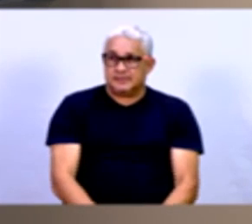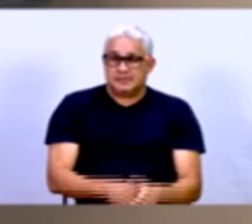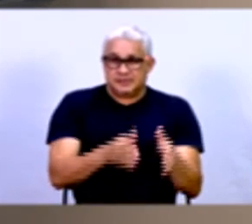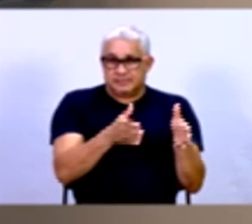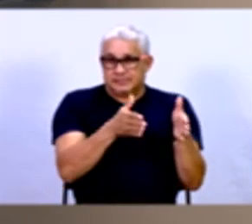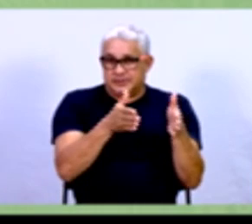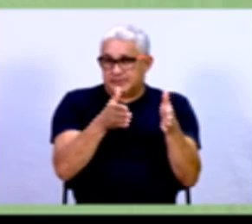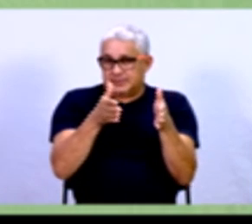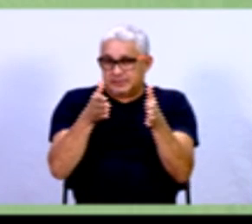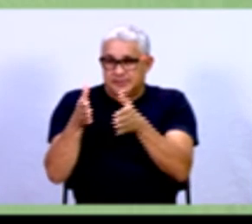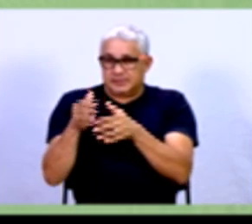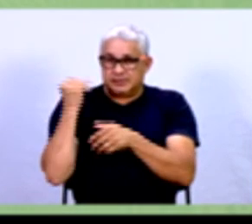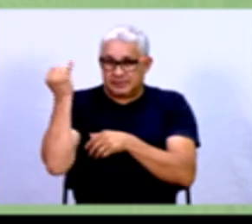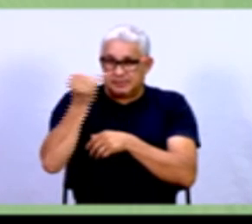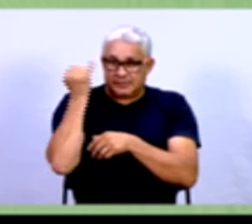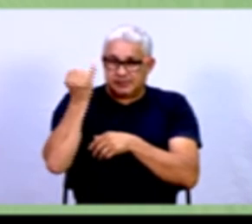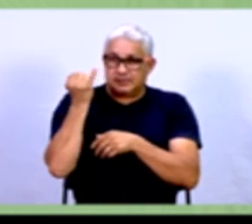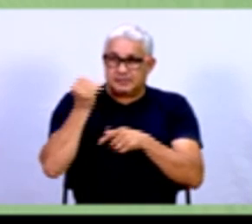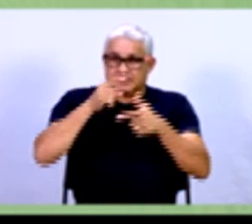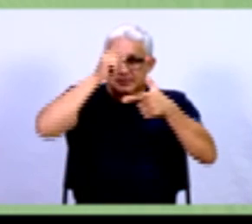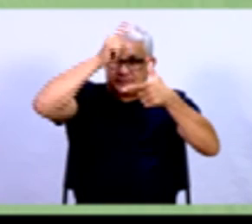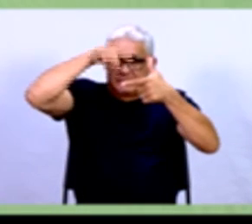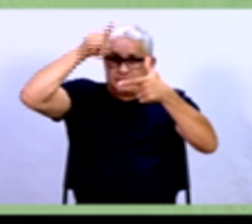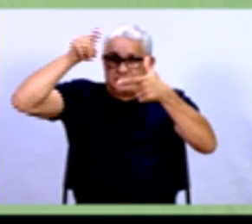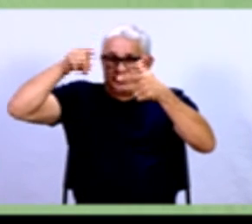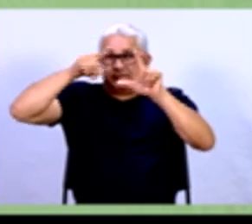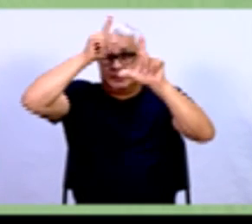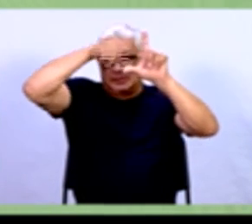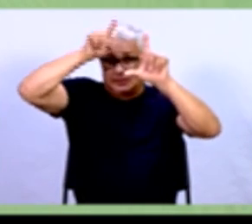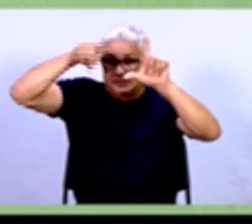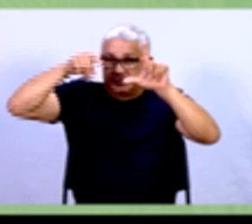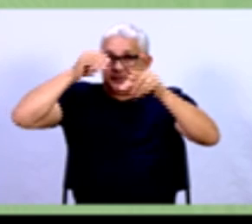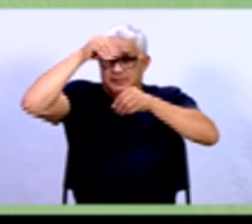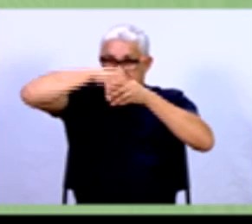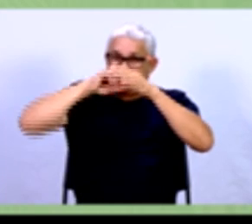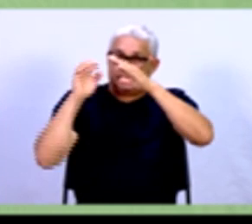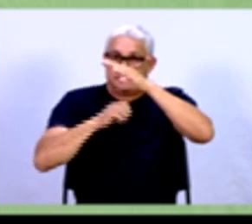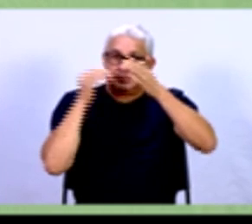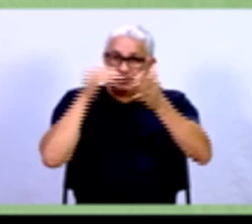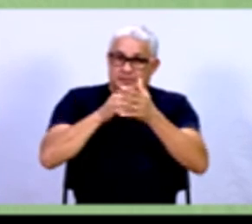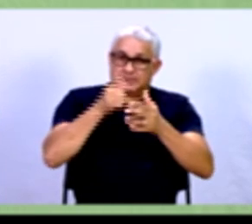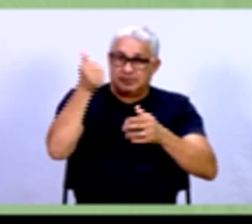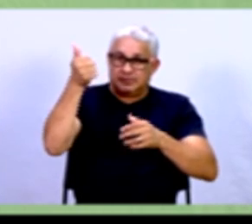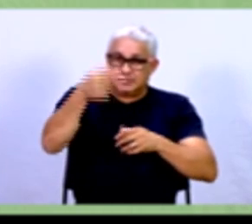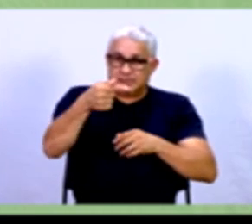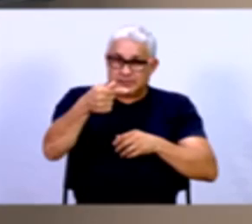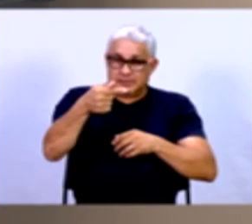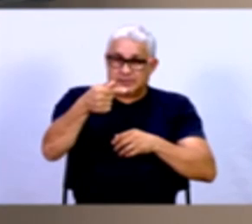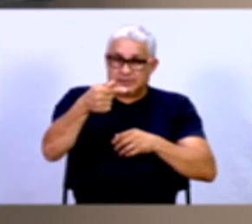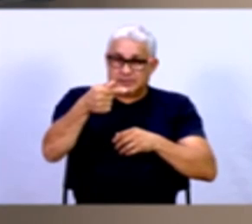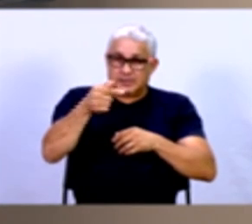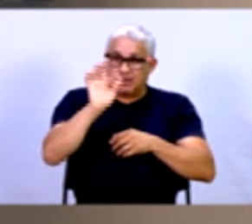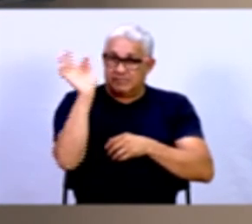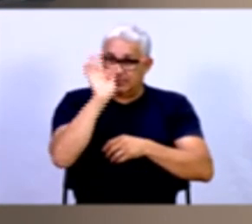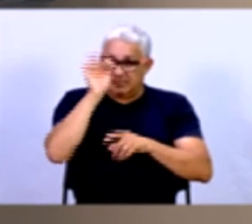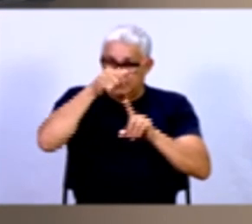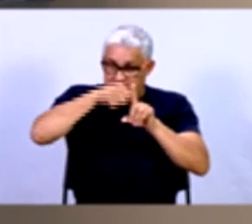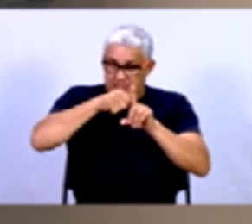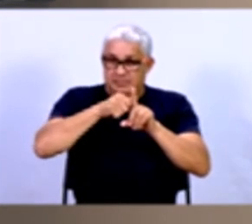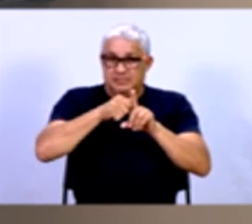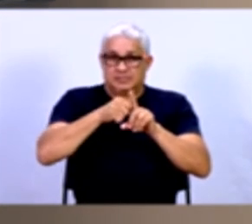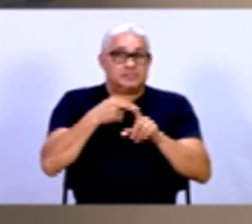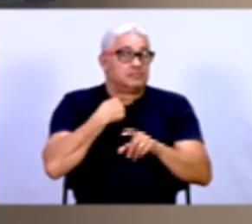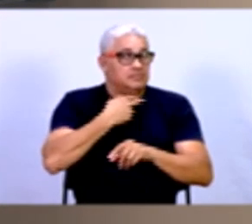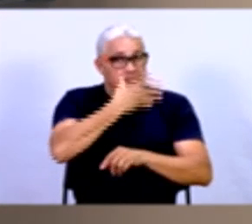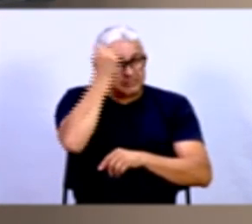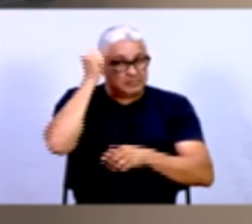né? Que é a importância da estatística nas organizações. Ela vai até o dia 17/2, então não esqueçam de fazer